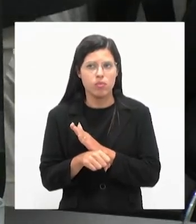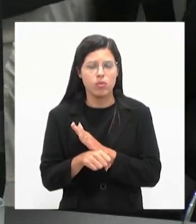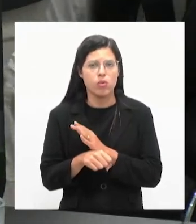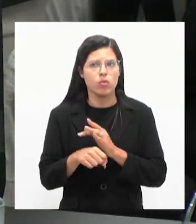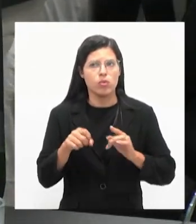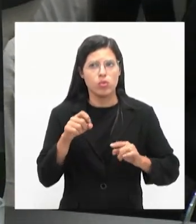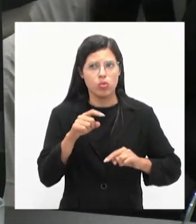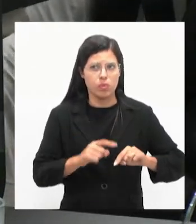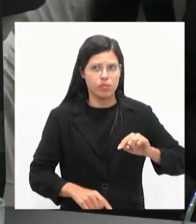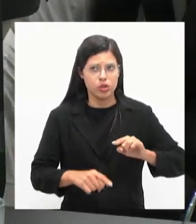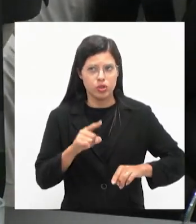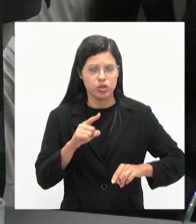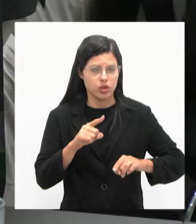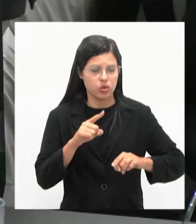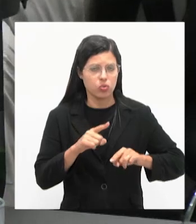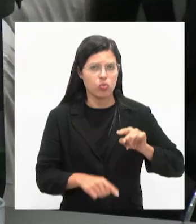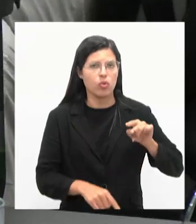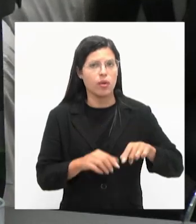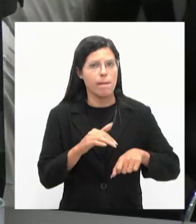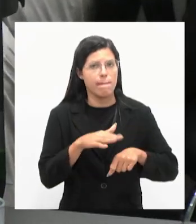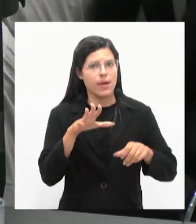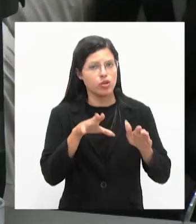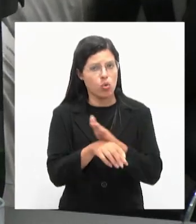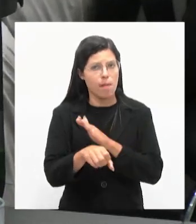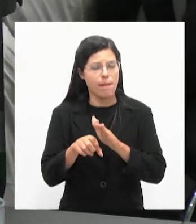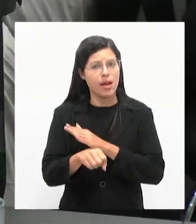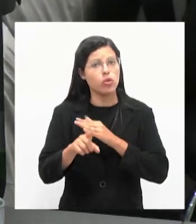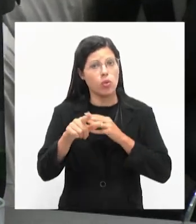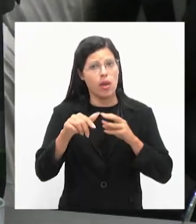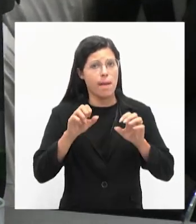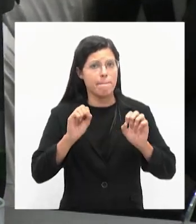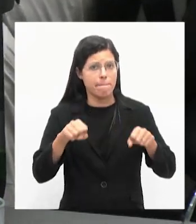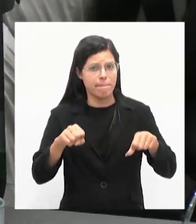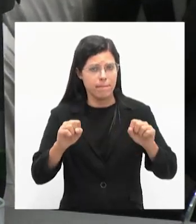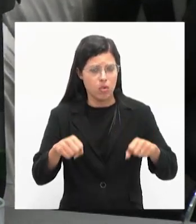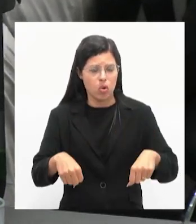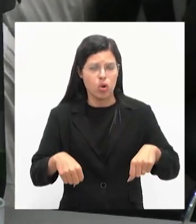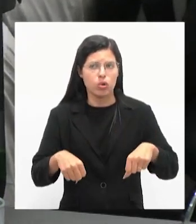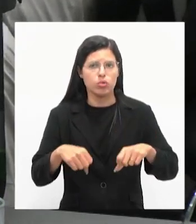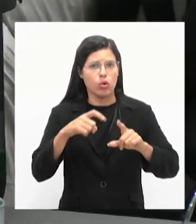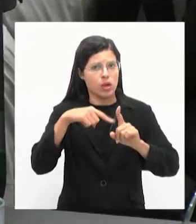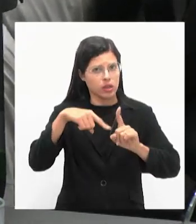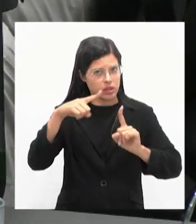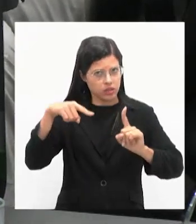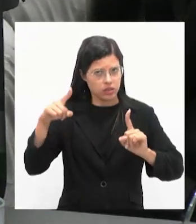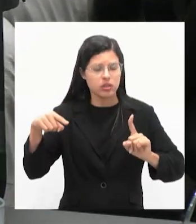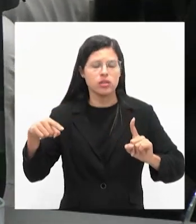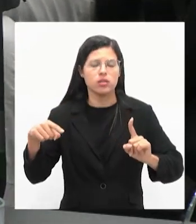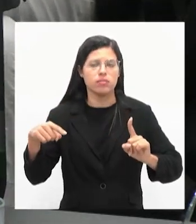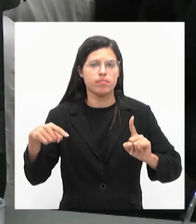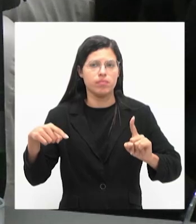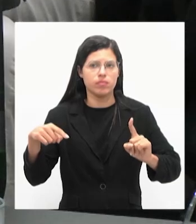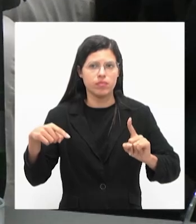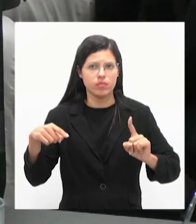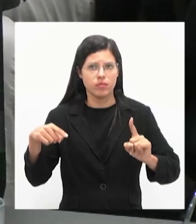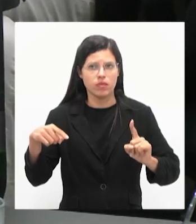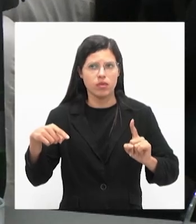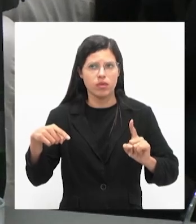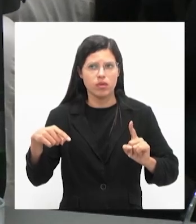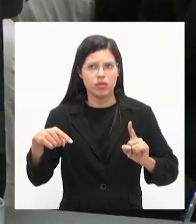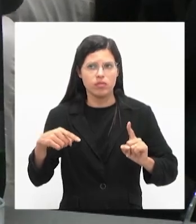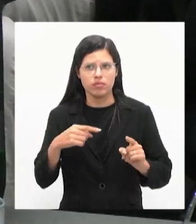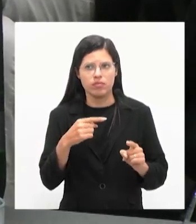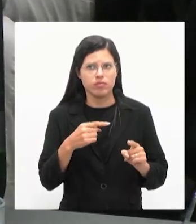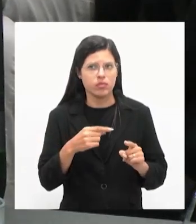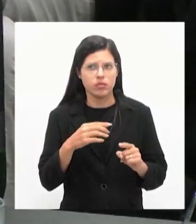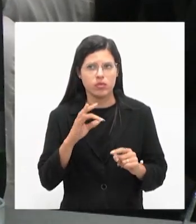roubado são as motos. São índices assim, realmente eu não trouxe aqui, mas são índices assim de... qualquer um de nós aqui